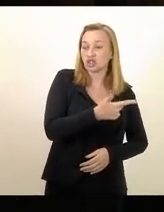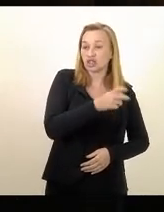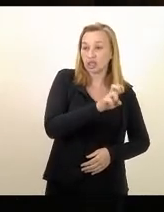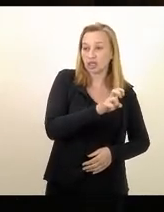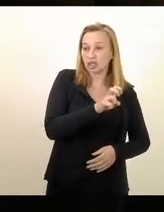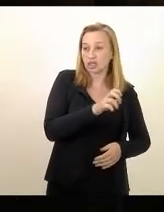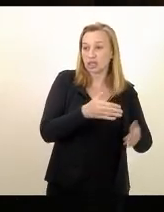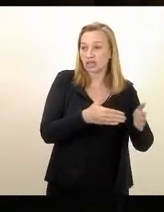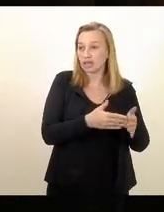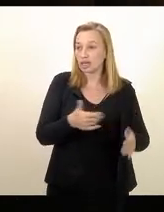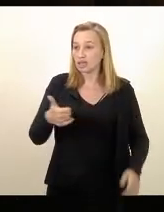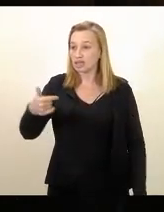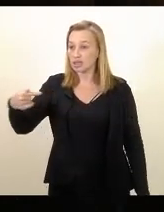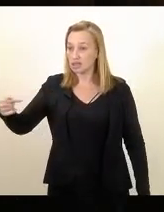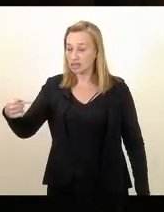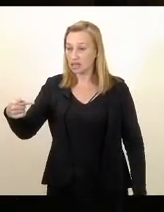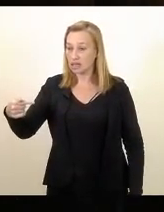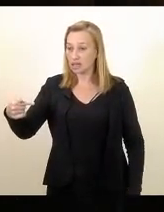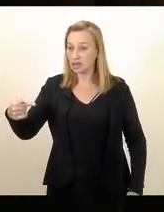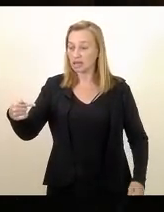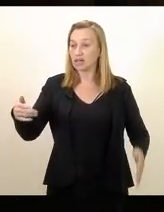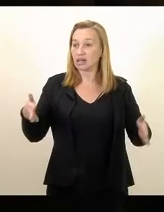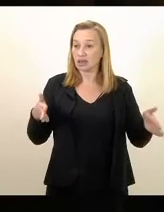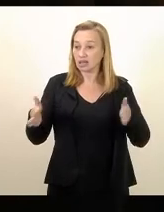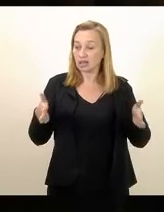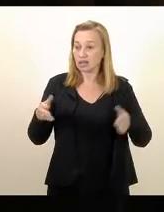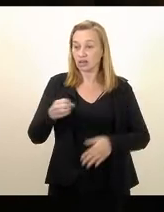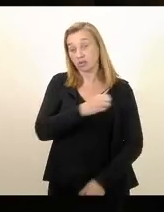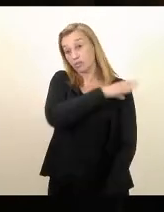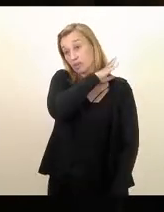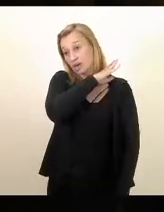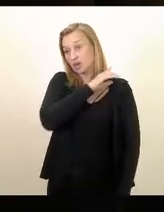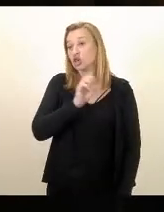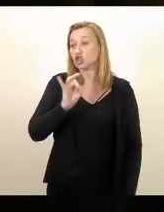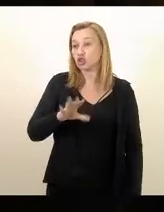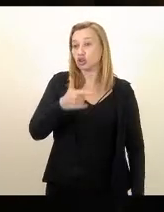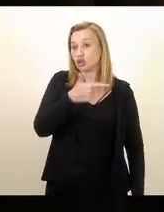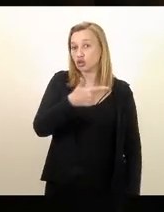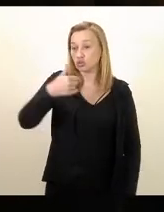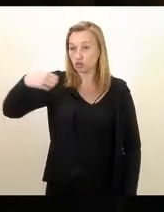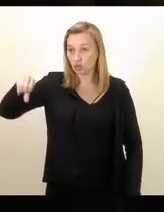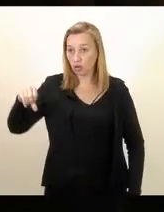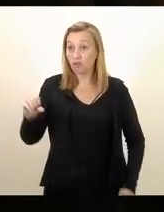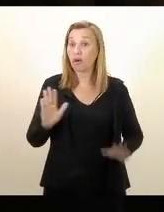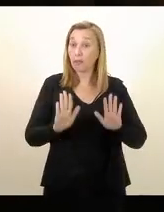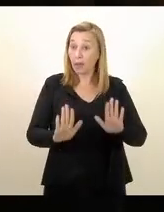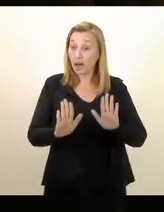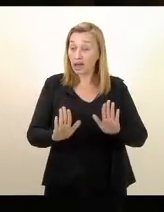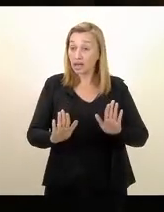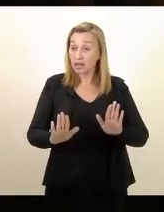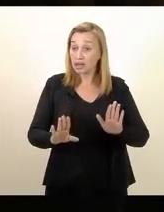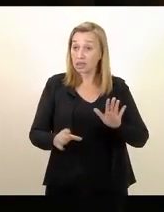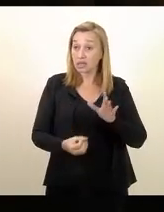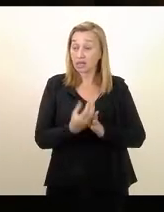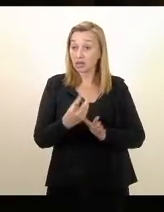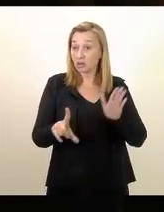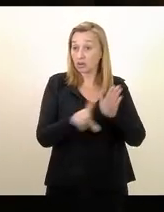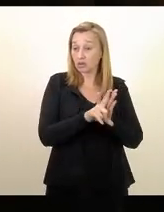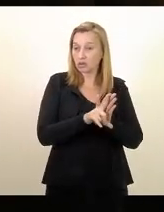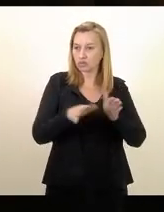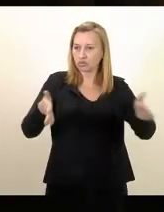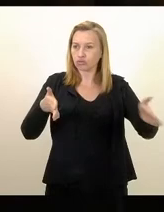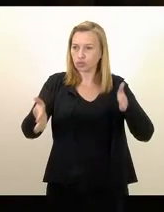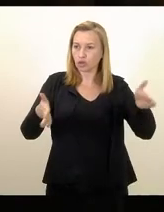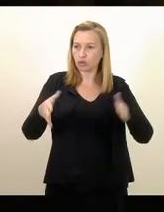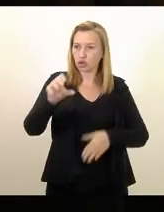ensino médio só em 2009 que isso virou mandamento constitucional no Brasil mas o legislador deu um tempo de transição de 8 anos